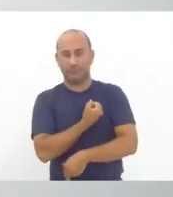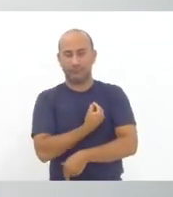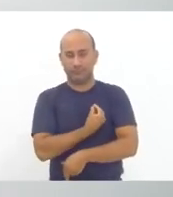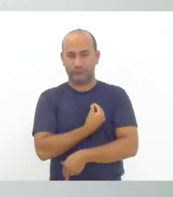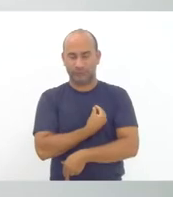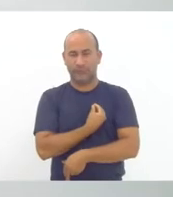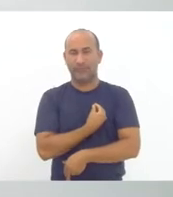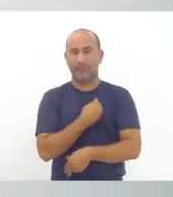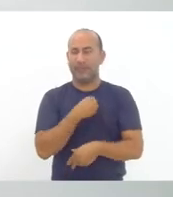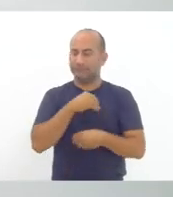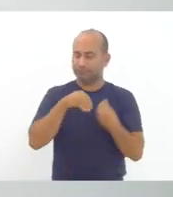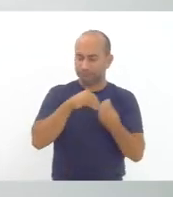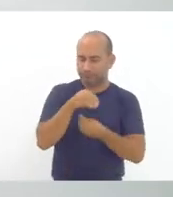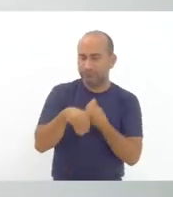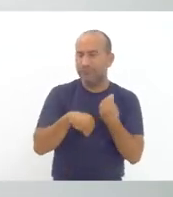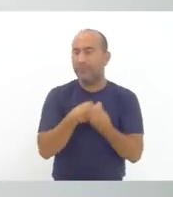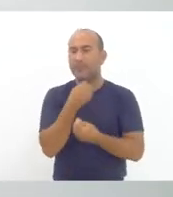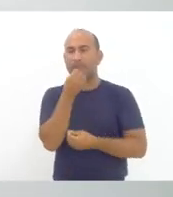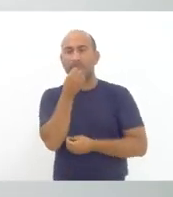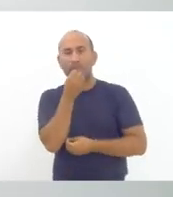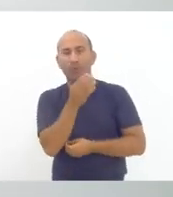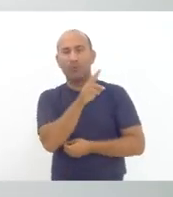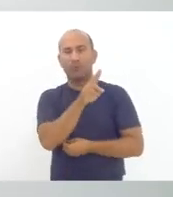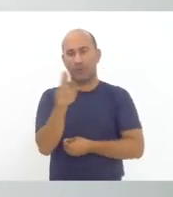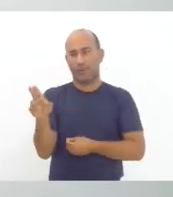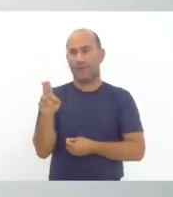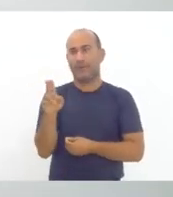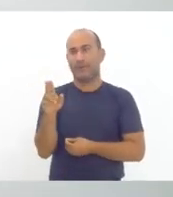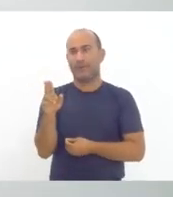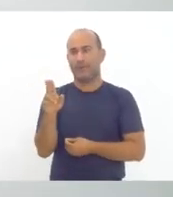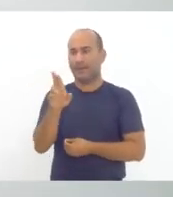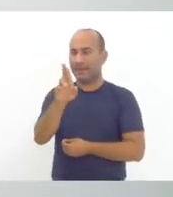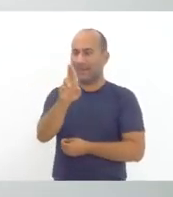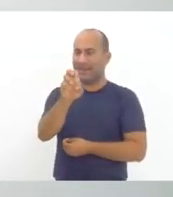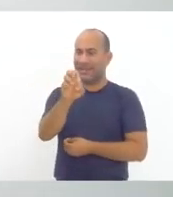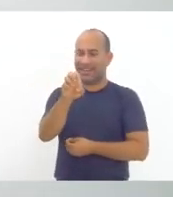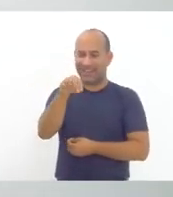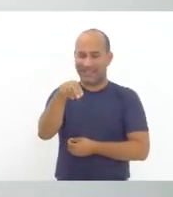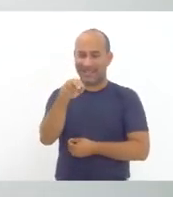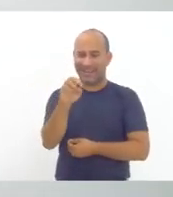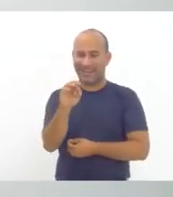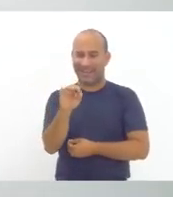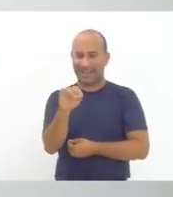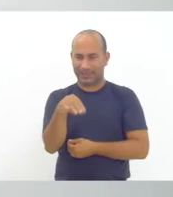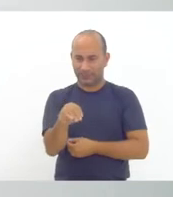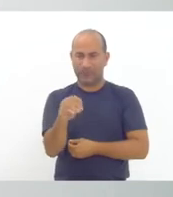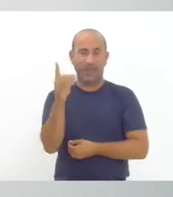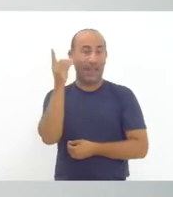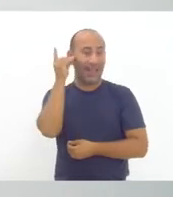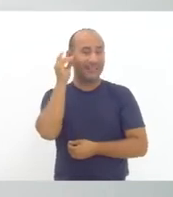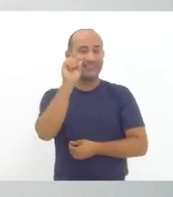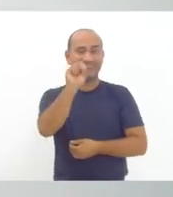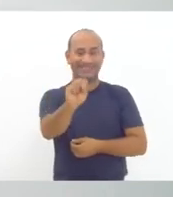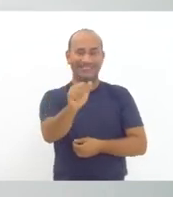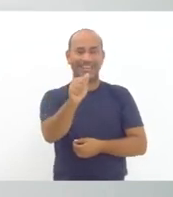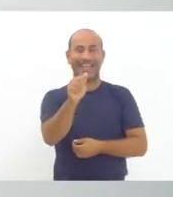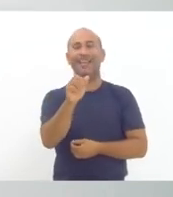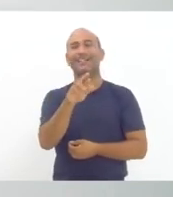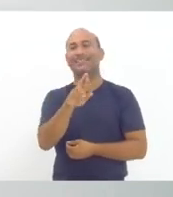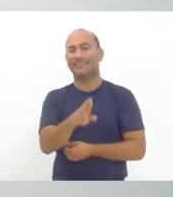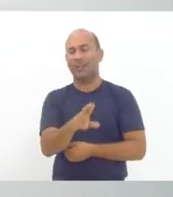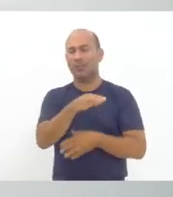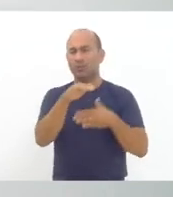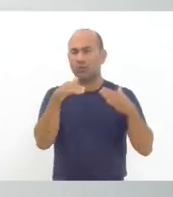também é um prazer muito grande saudade em nome do meu querido Renatão Renato da Rádio Sara saudar todos os